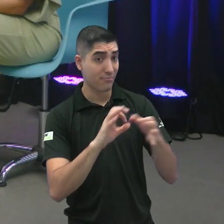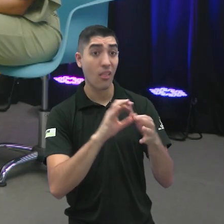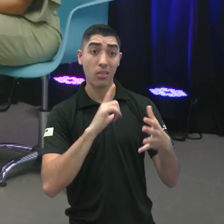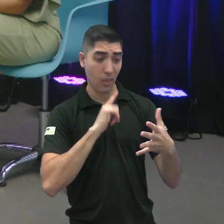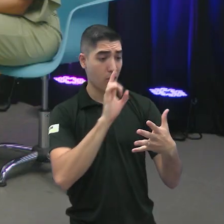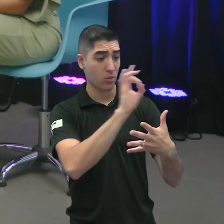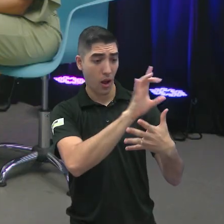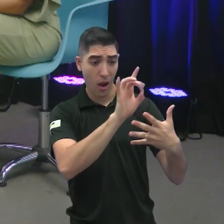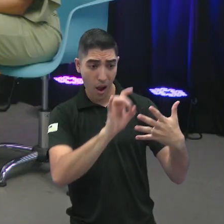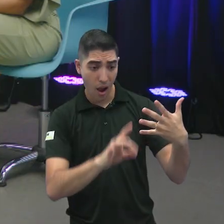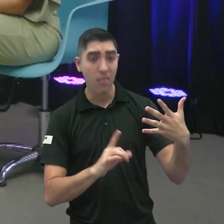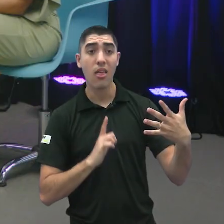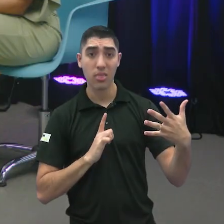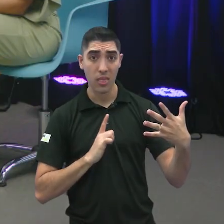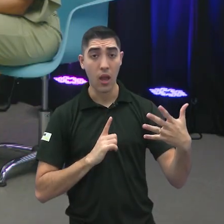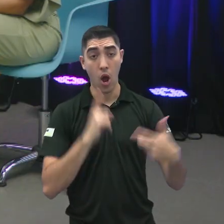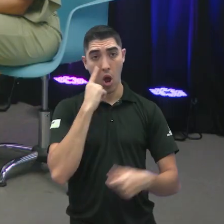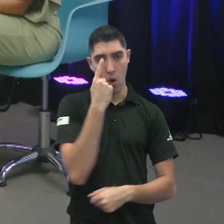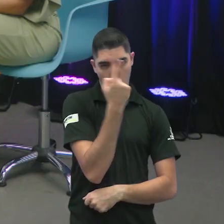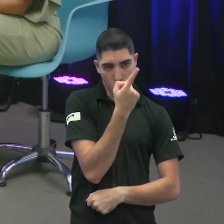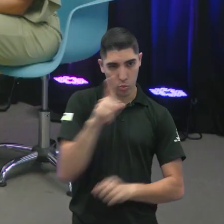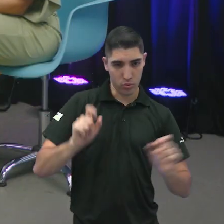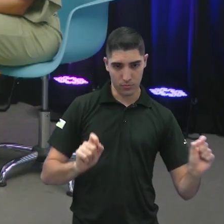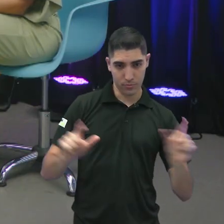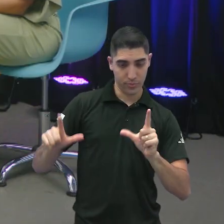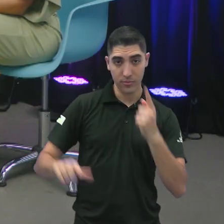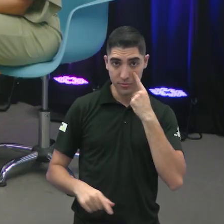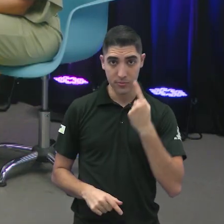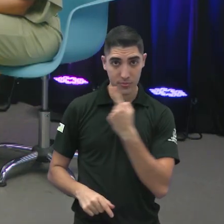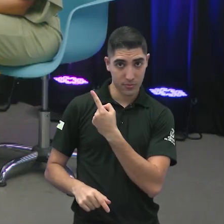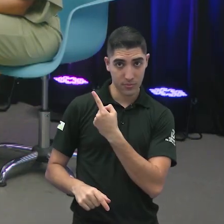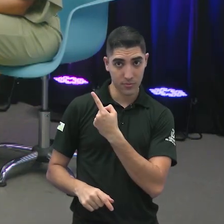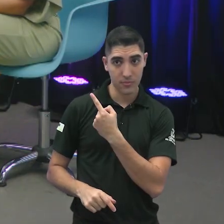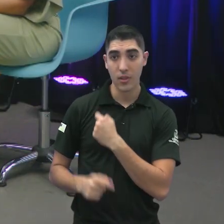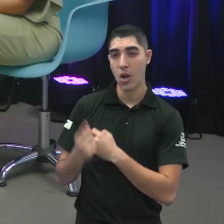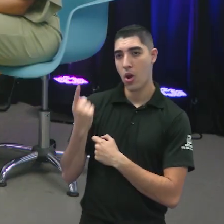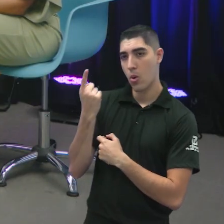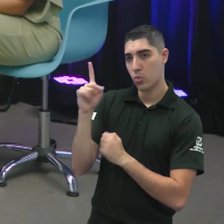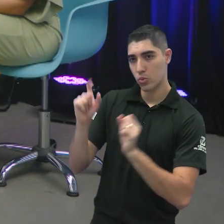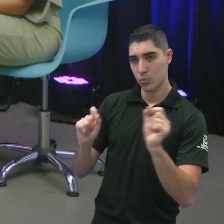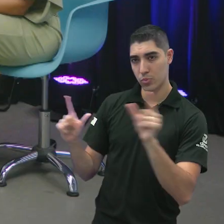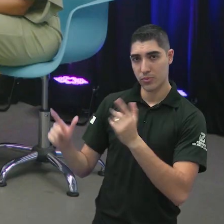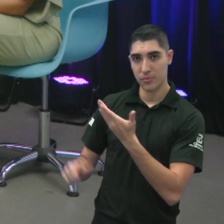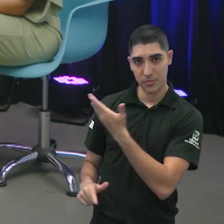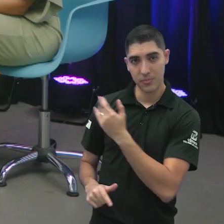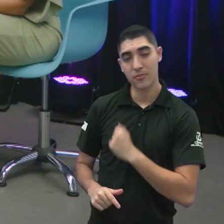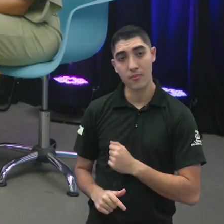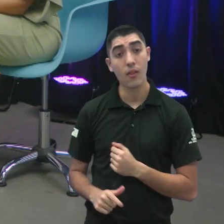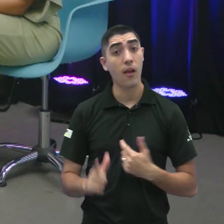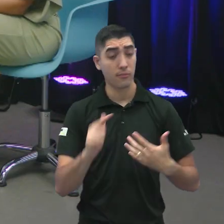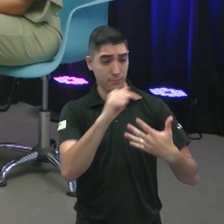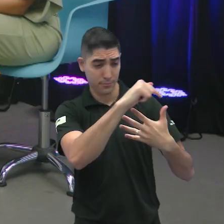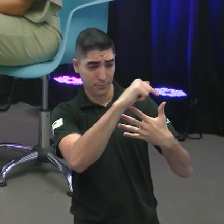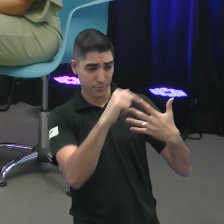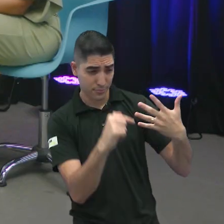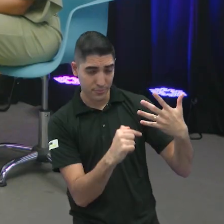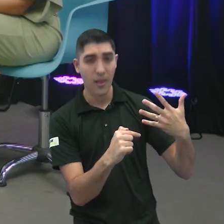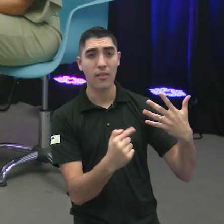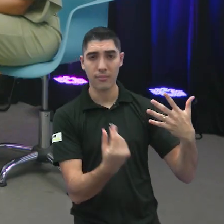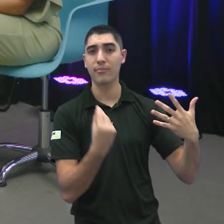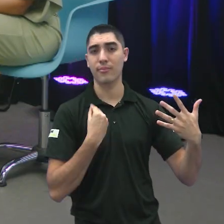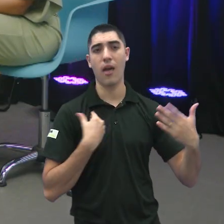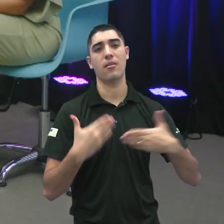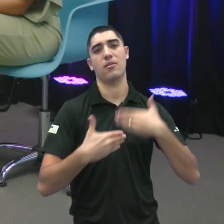temos todos os traços. Até que se quiser passar o último slide, a gente vai ver ali. Todos último nós slide para a gente poder ver, passamos por todas essas fases